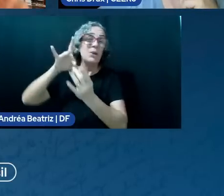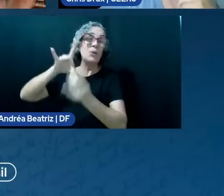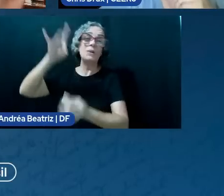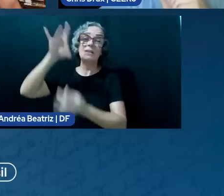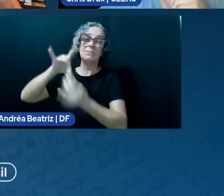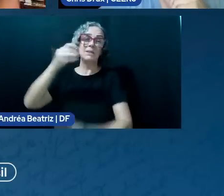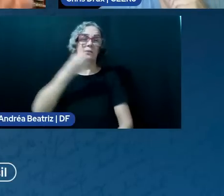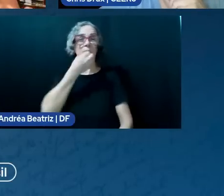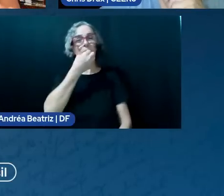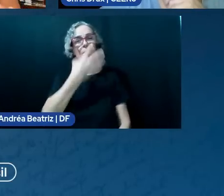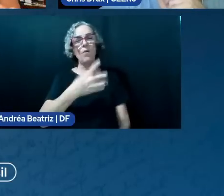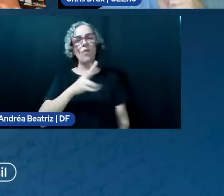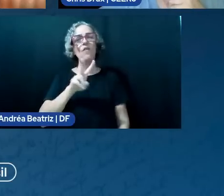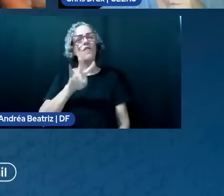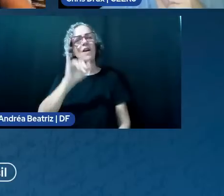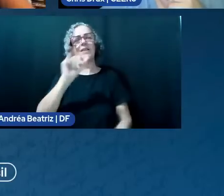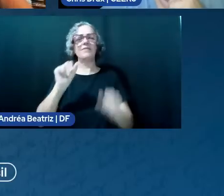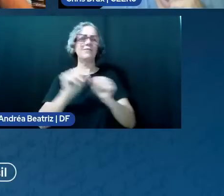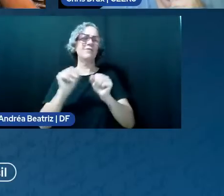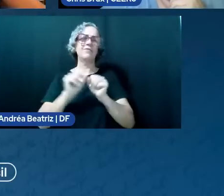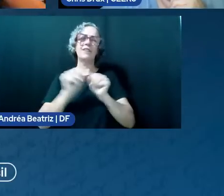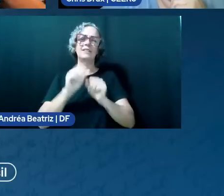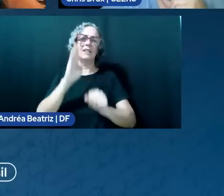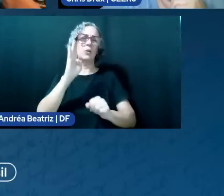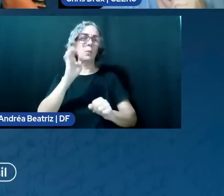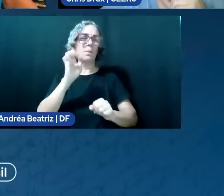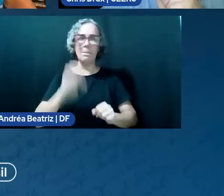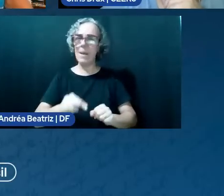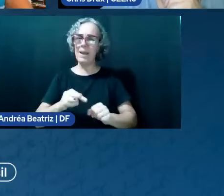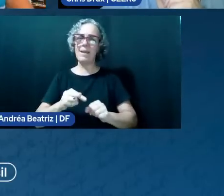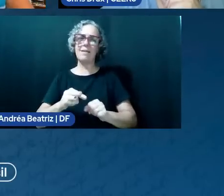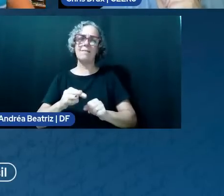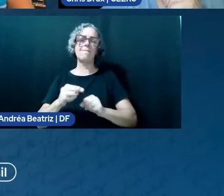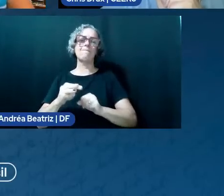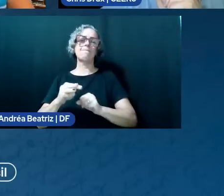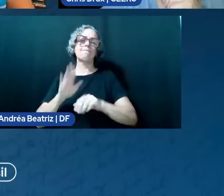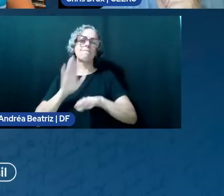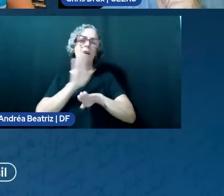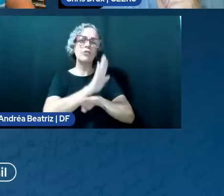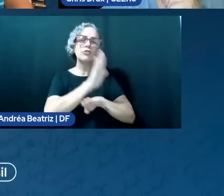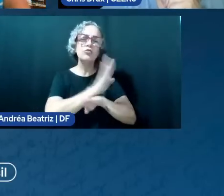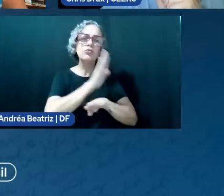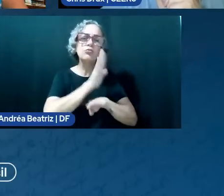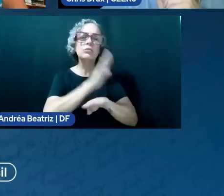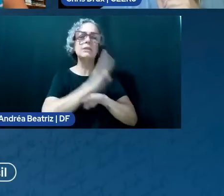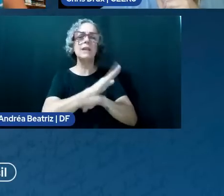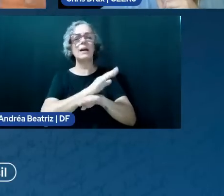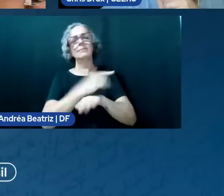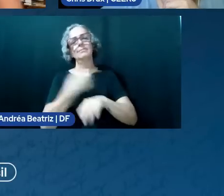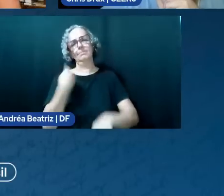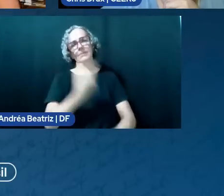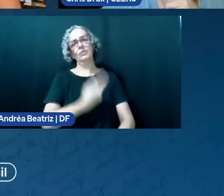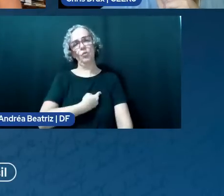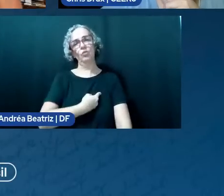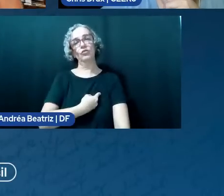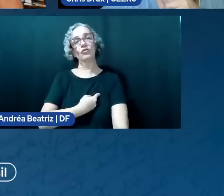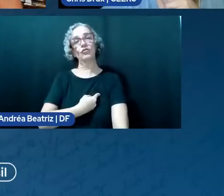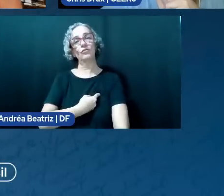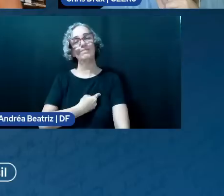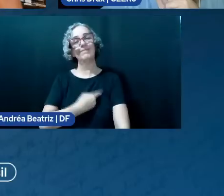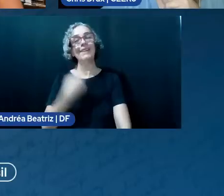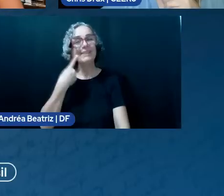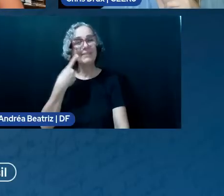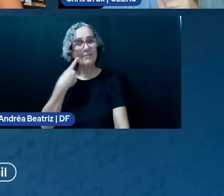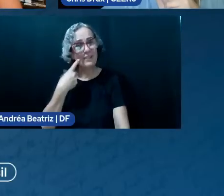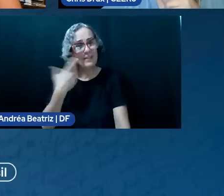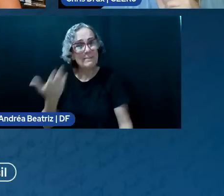fazer o bem que lhes é possível fazer a nós. Olha que coisa